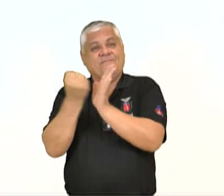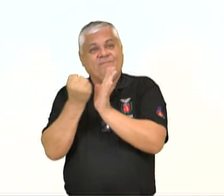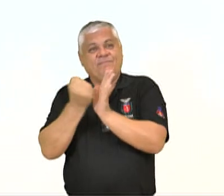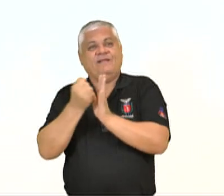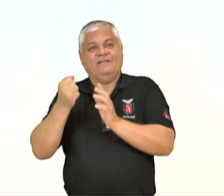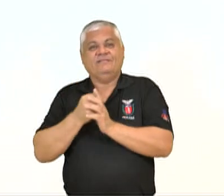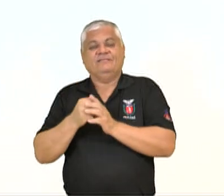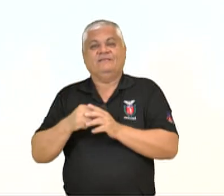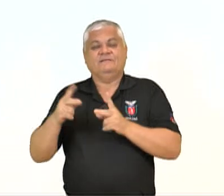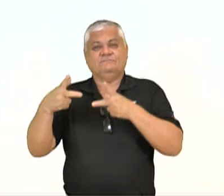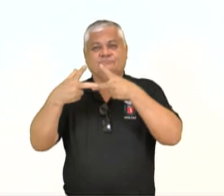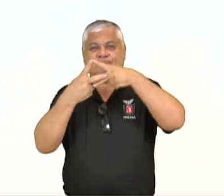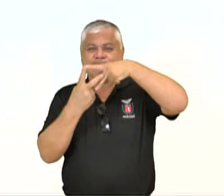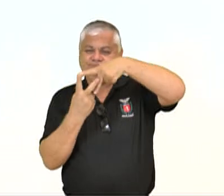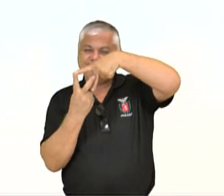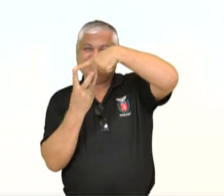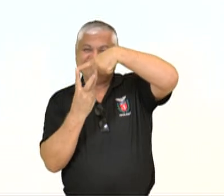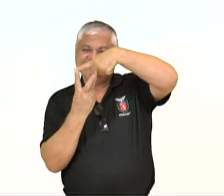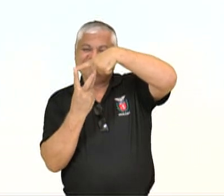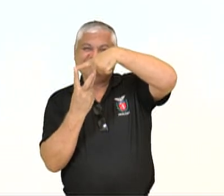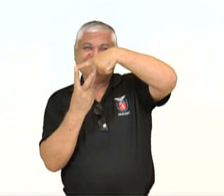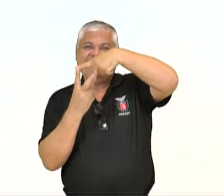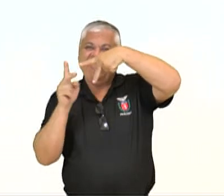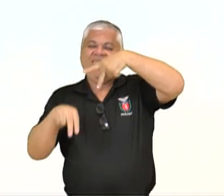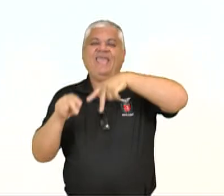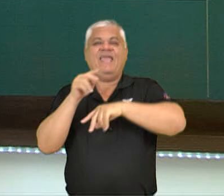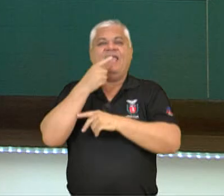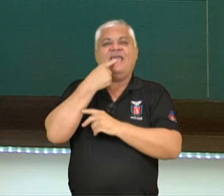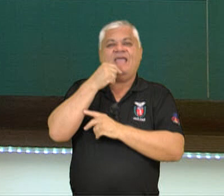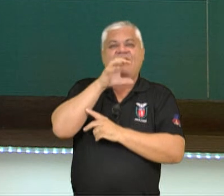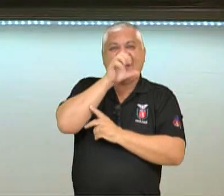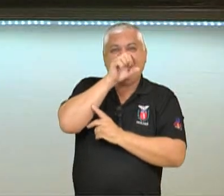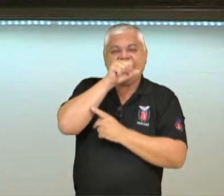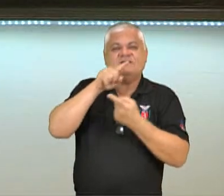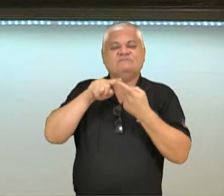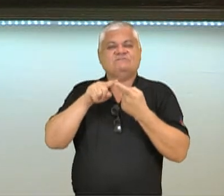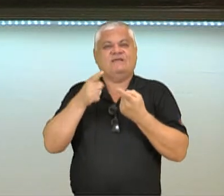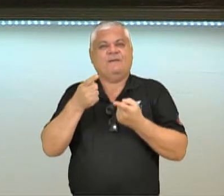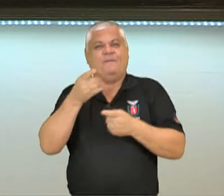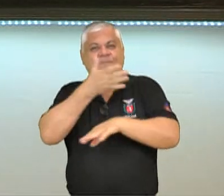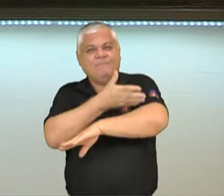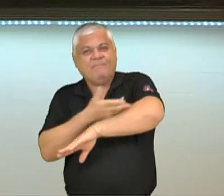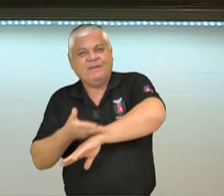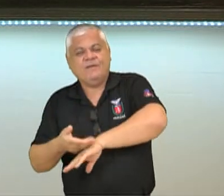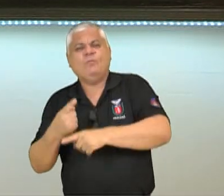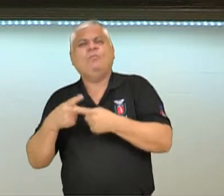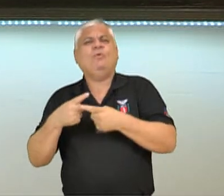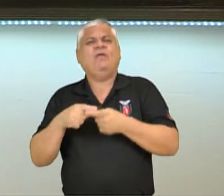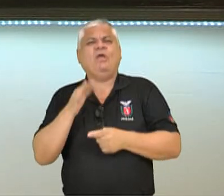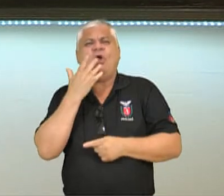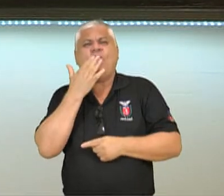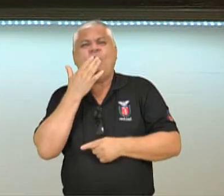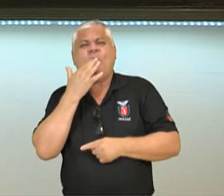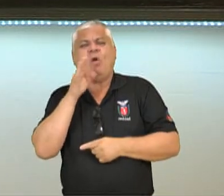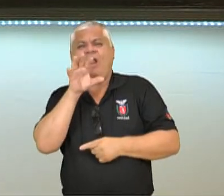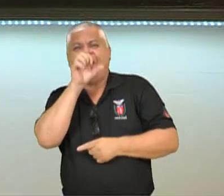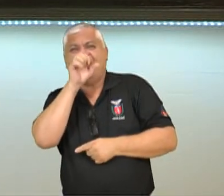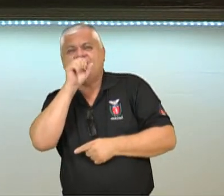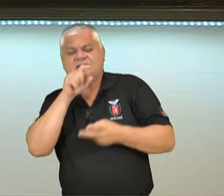tem esse formato aqui em laranja e branco. Por que laranja e branco? Porque são cores que